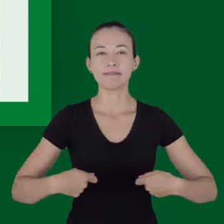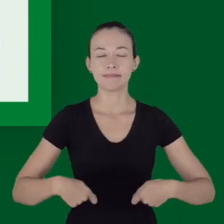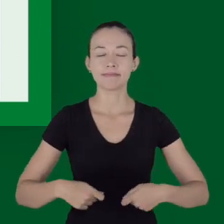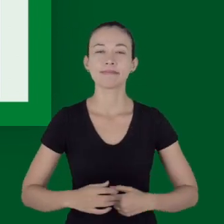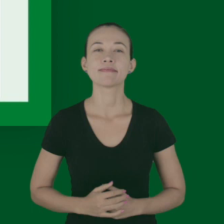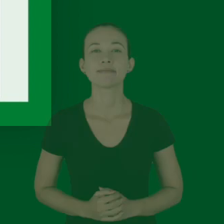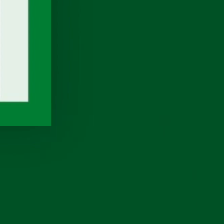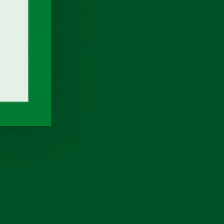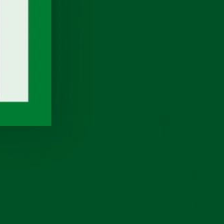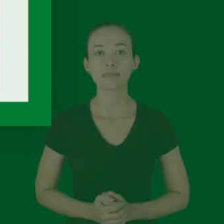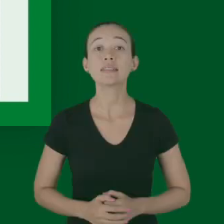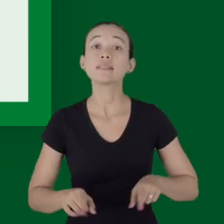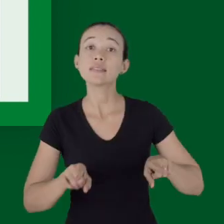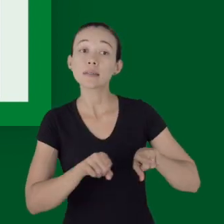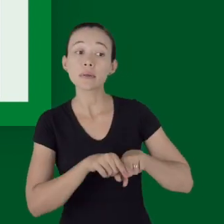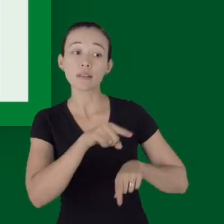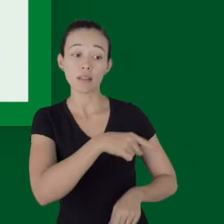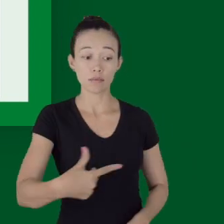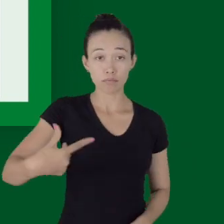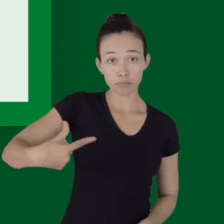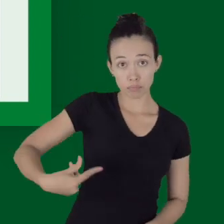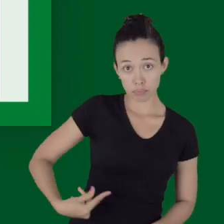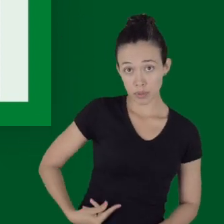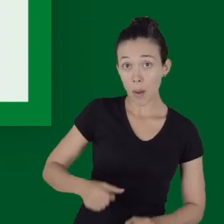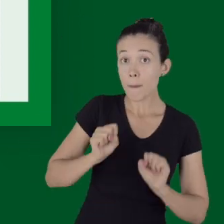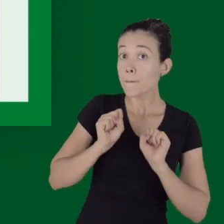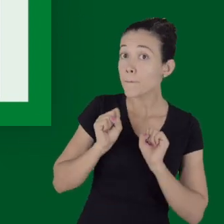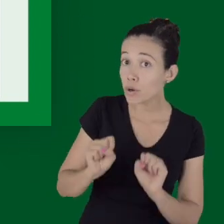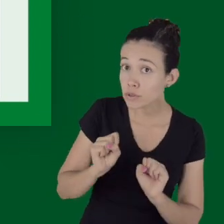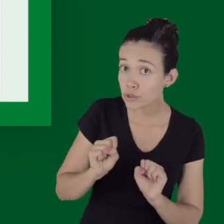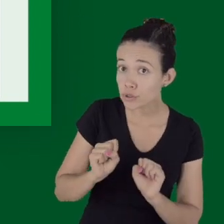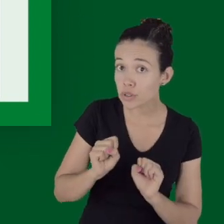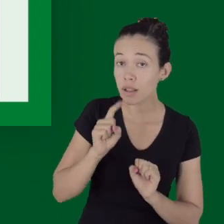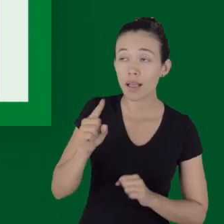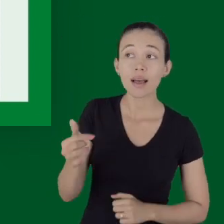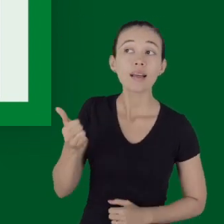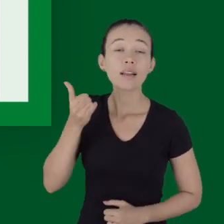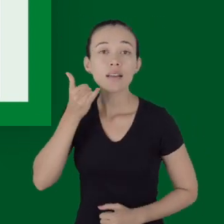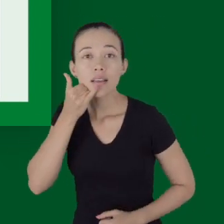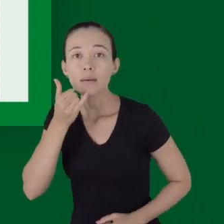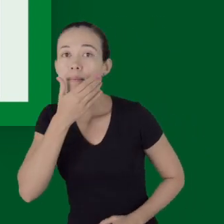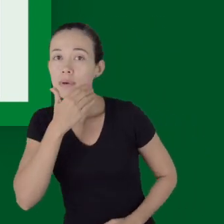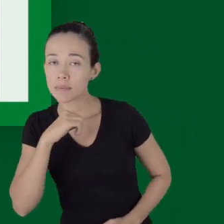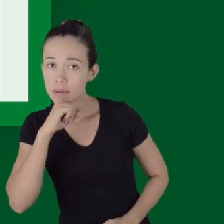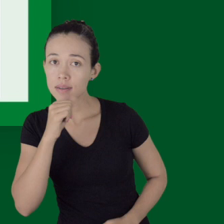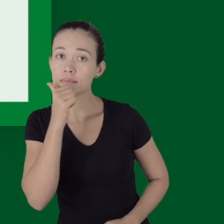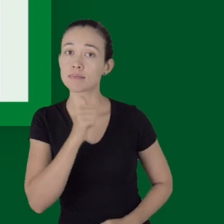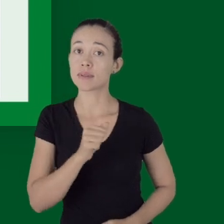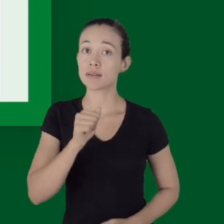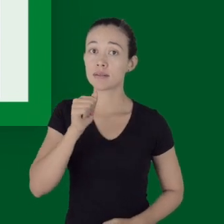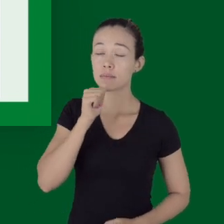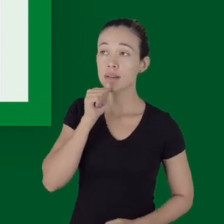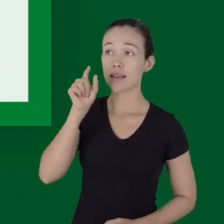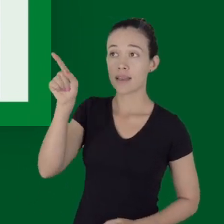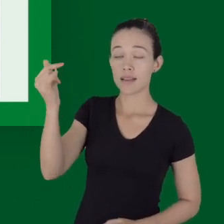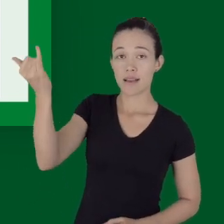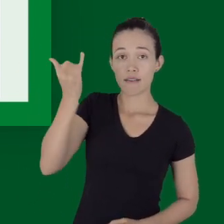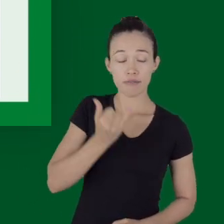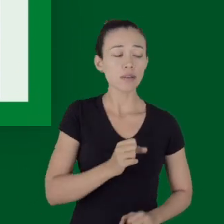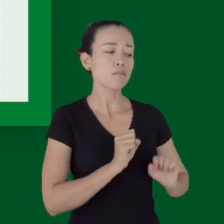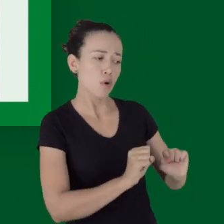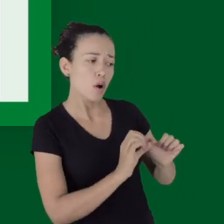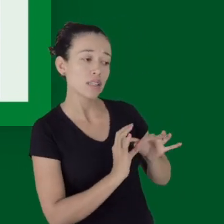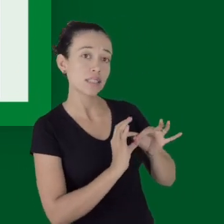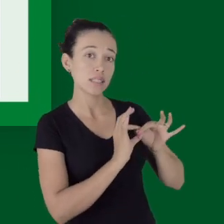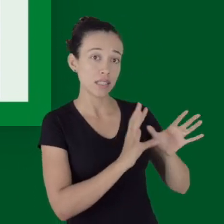Pais responsáveis estão autorizados a orientar a administração da dose por telefone, né? Então, isso aqui deve